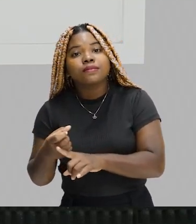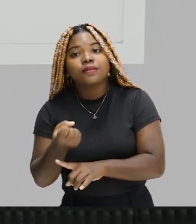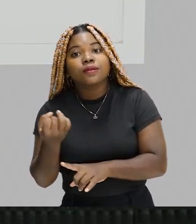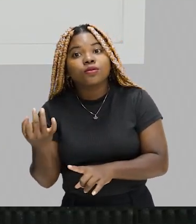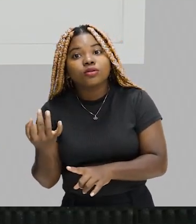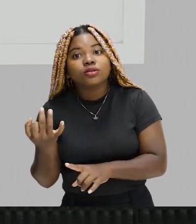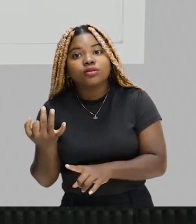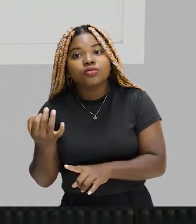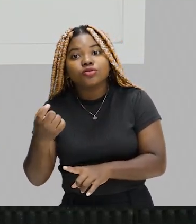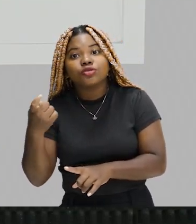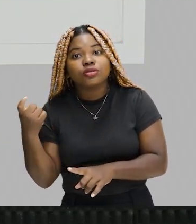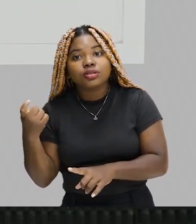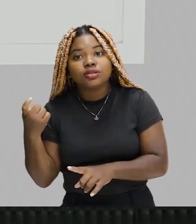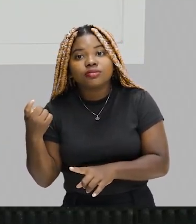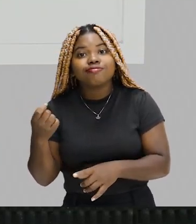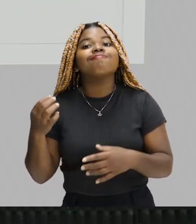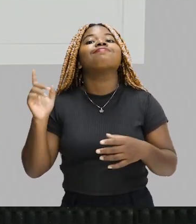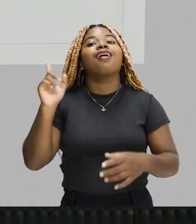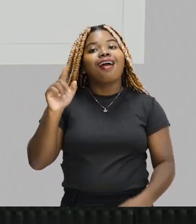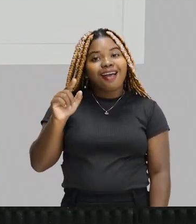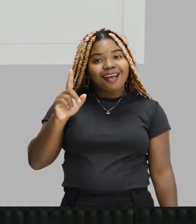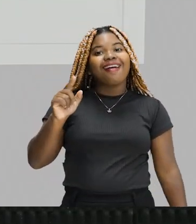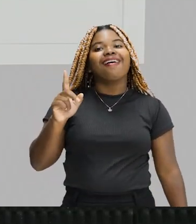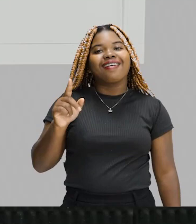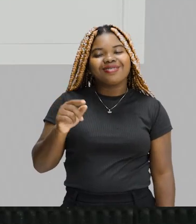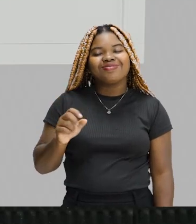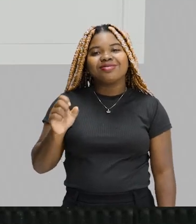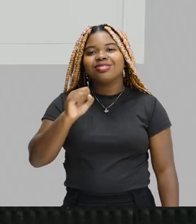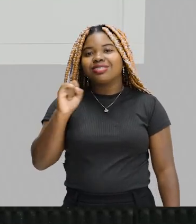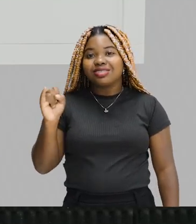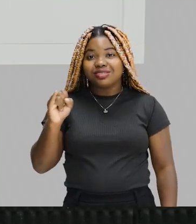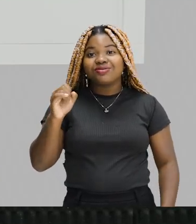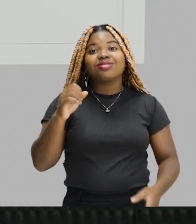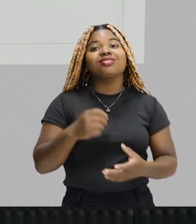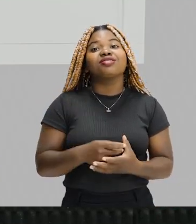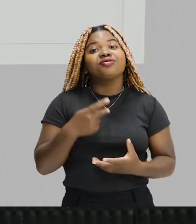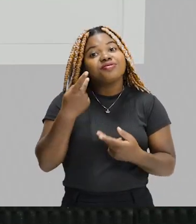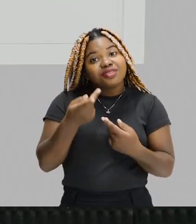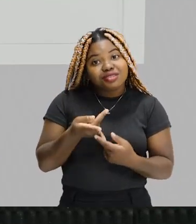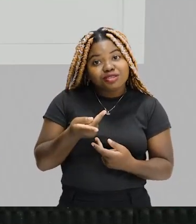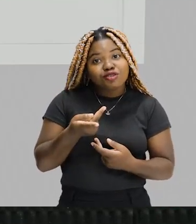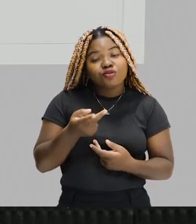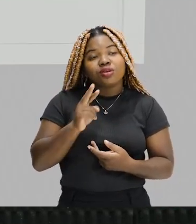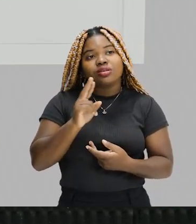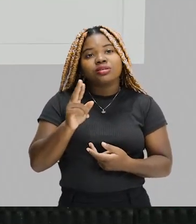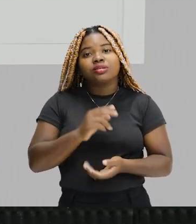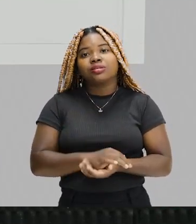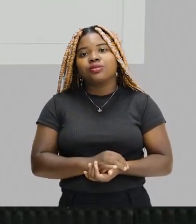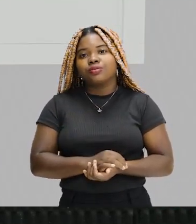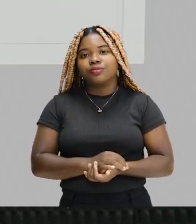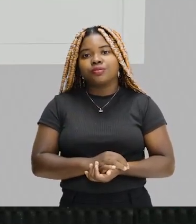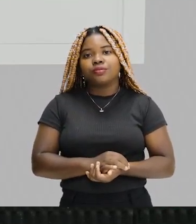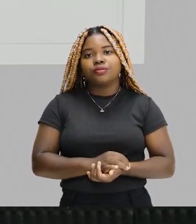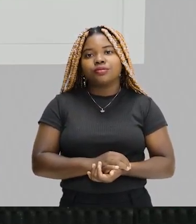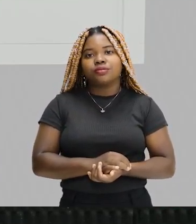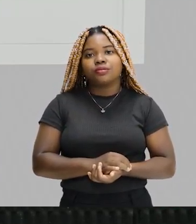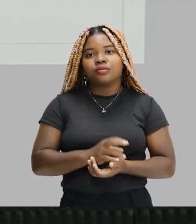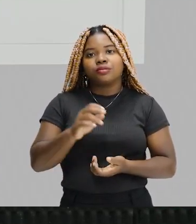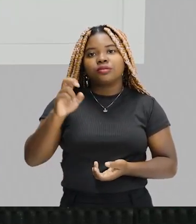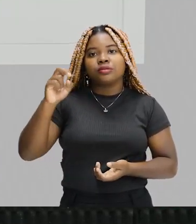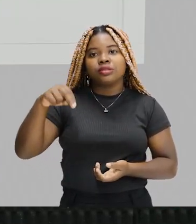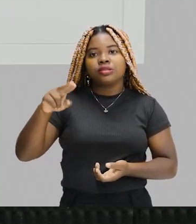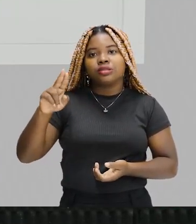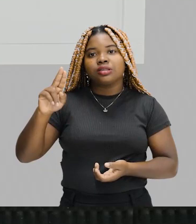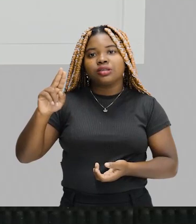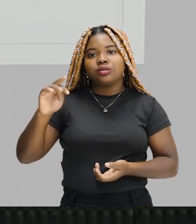Ok? É isso mesmo. Se você disse que essa carga do neutrino